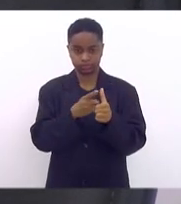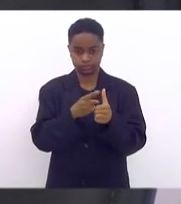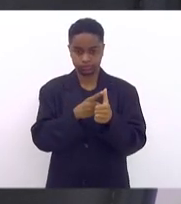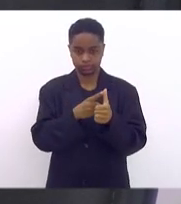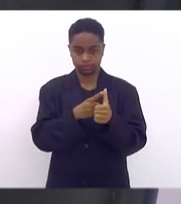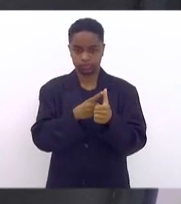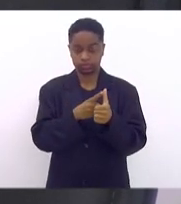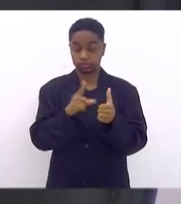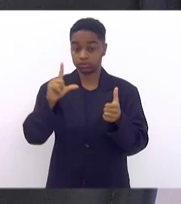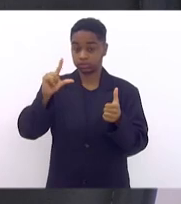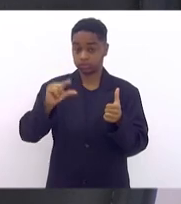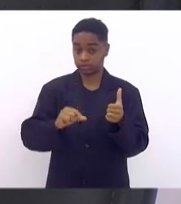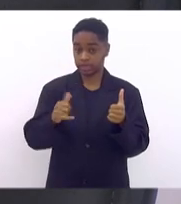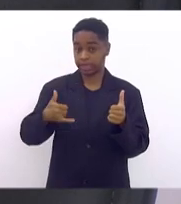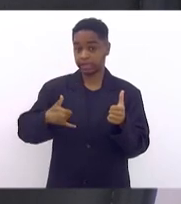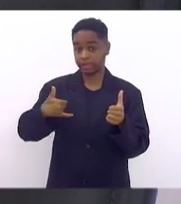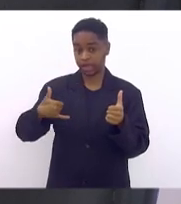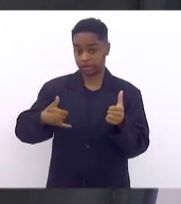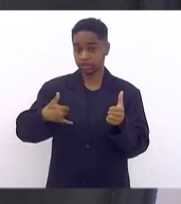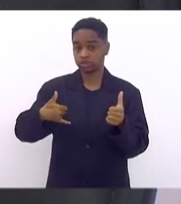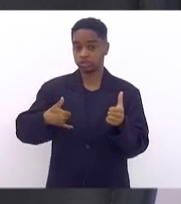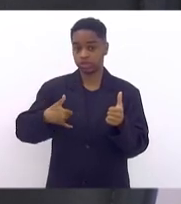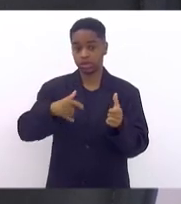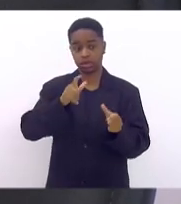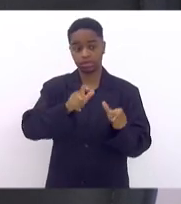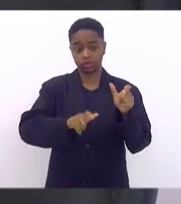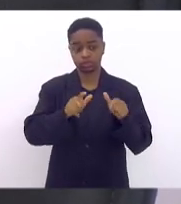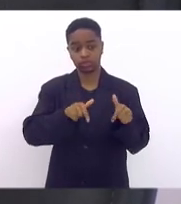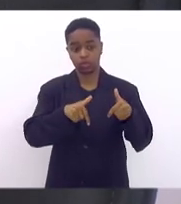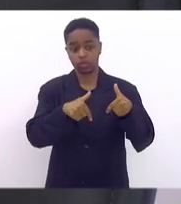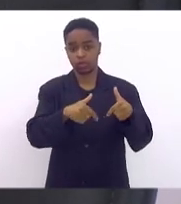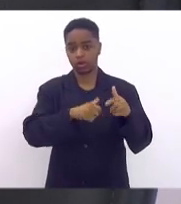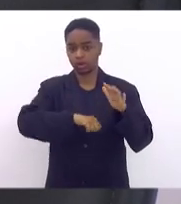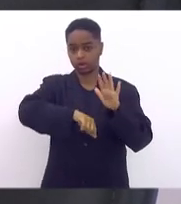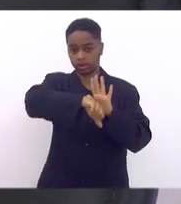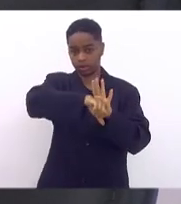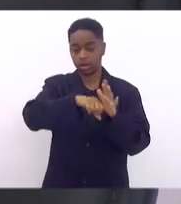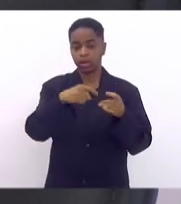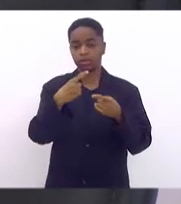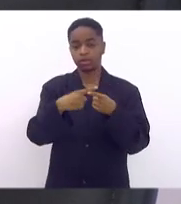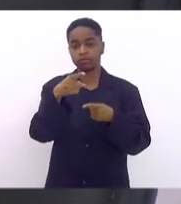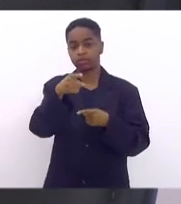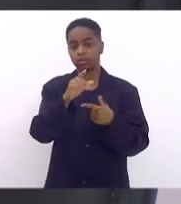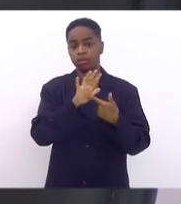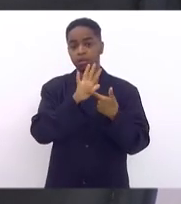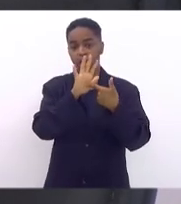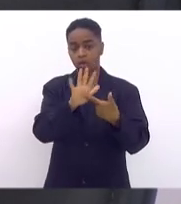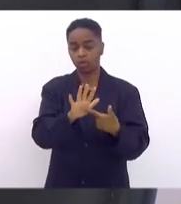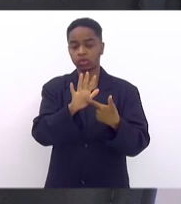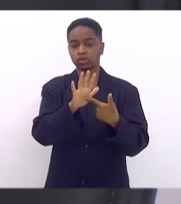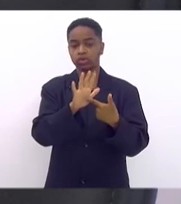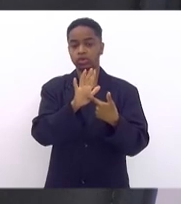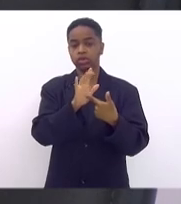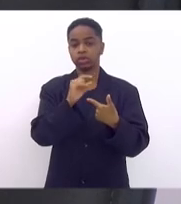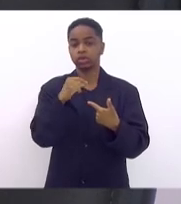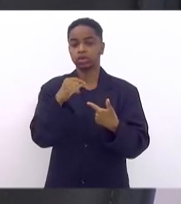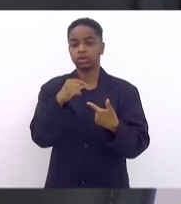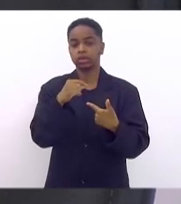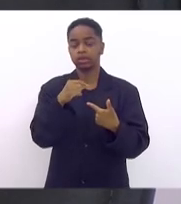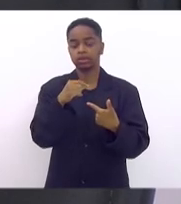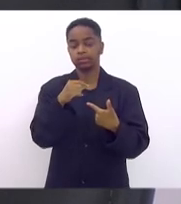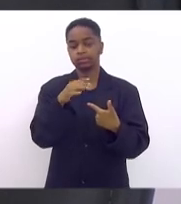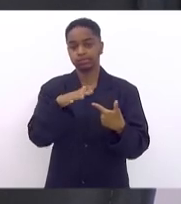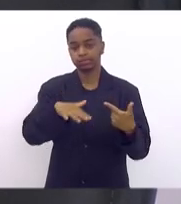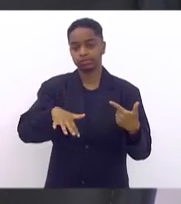da idade para a prática do crime. Cada vez mais, como você coloca, né, a gente está vendo que nesse tipo